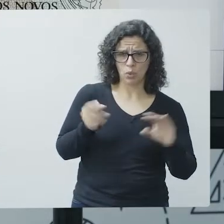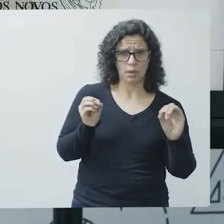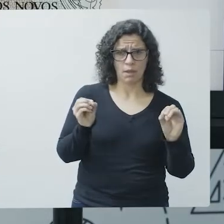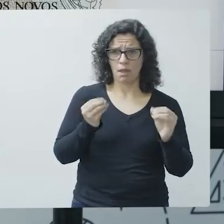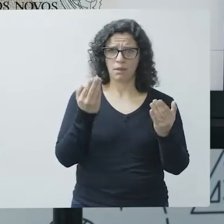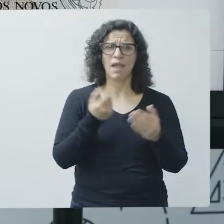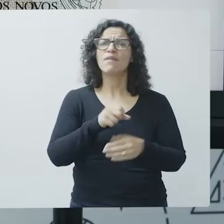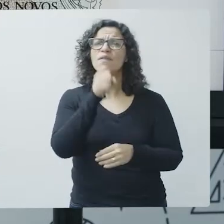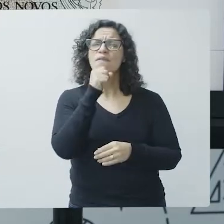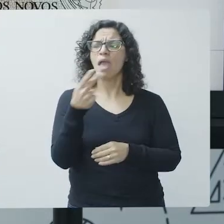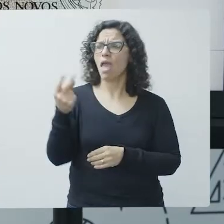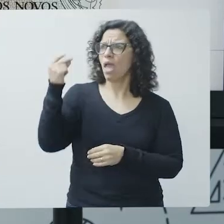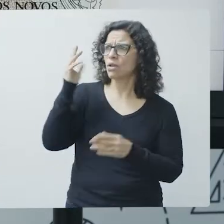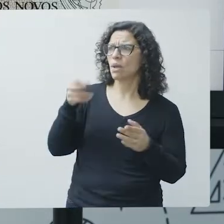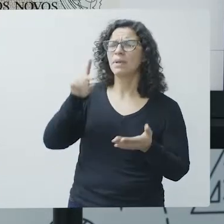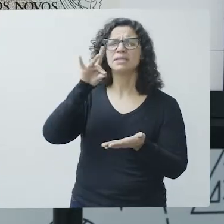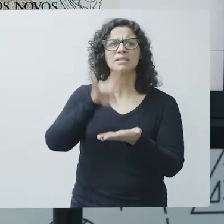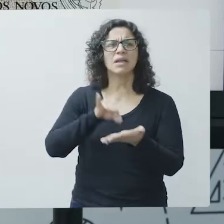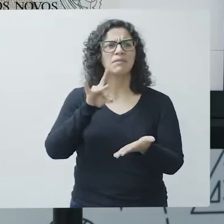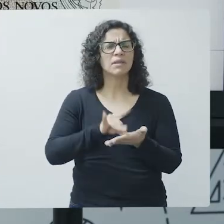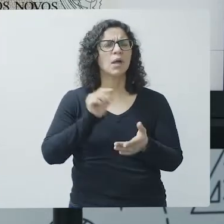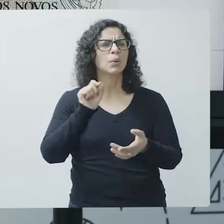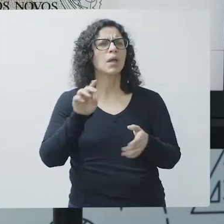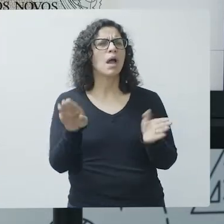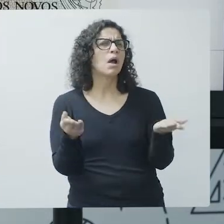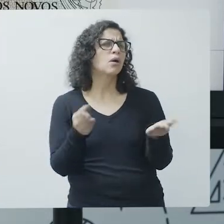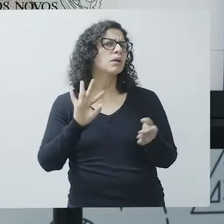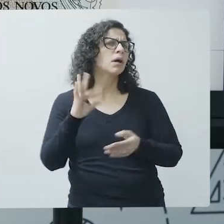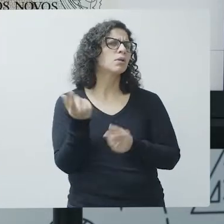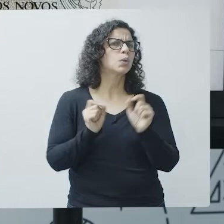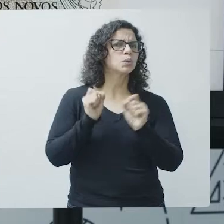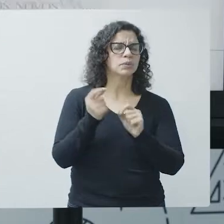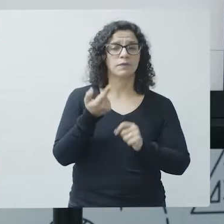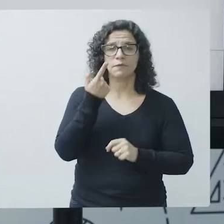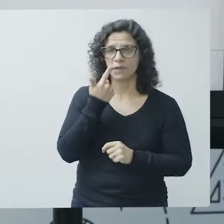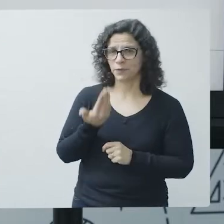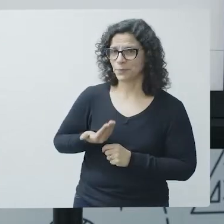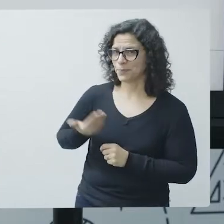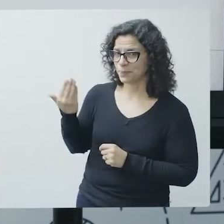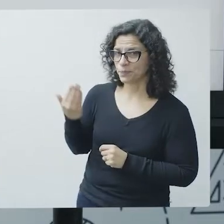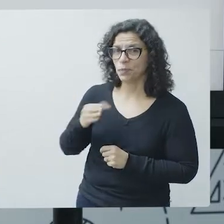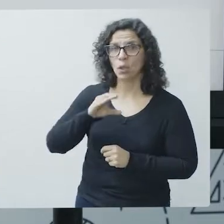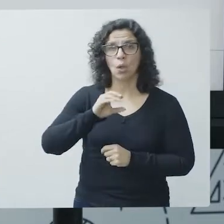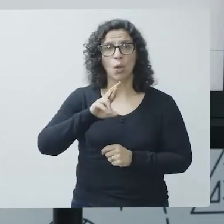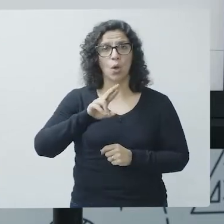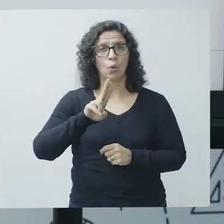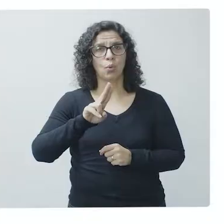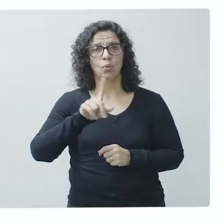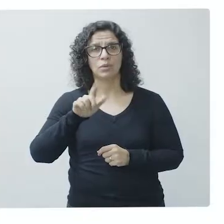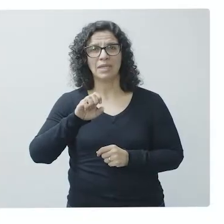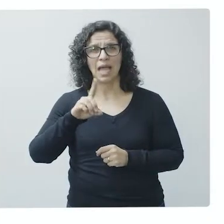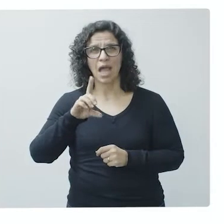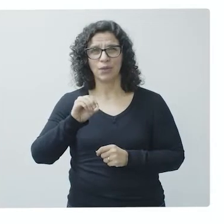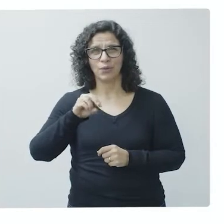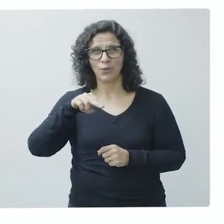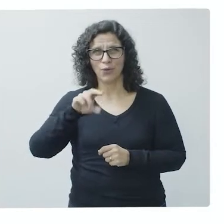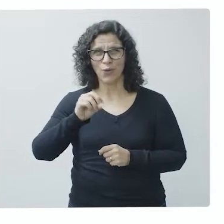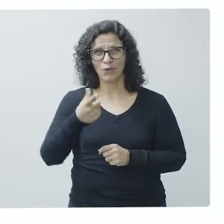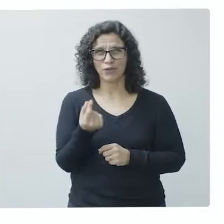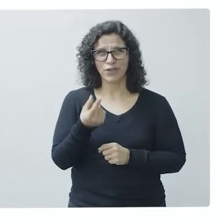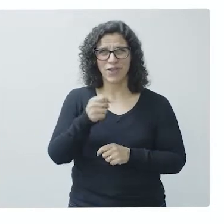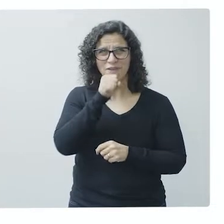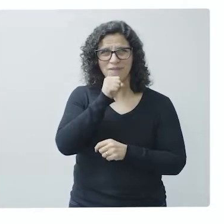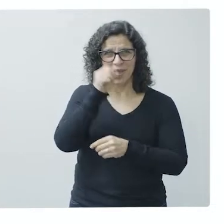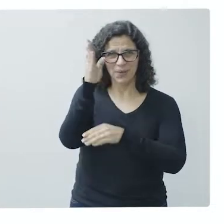circula mais. O que é, na verdade, que está acontecendo? Olha só. O Cruzado Novo, que são essa